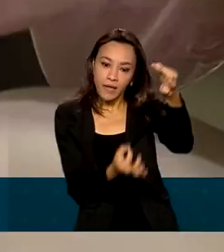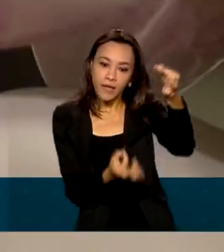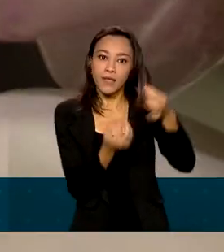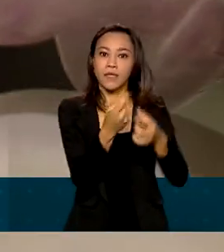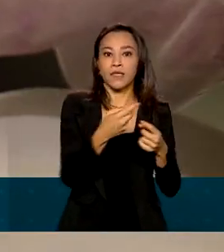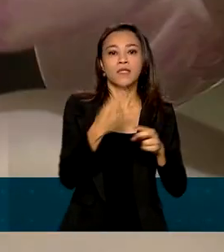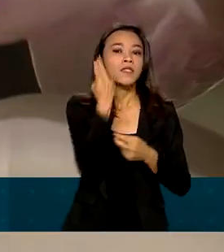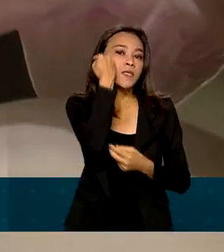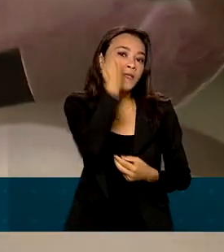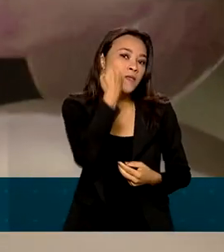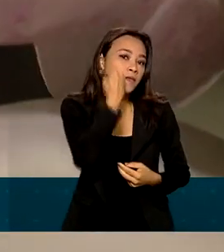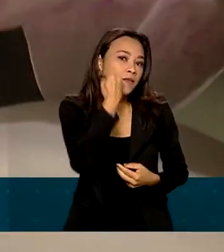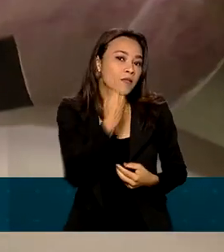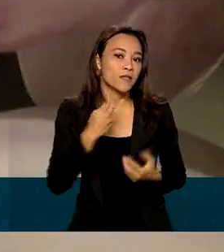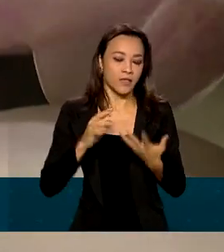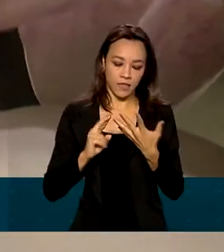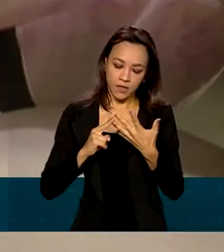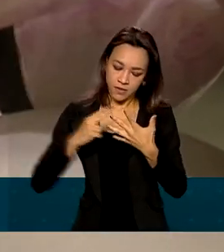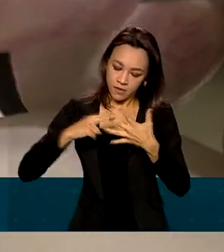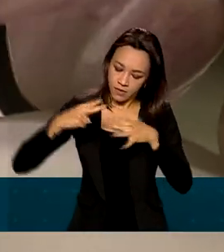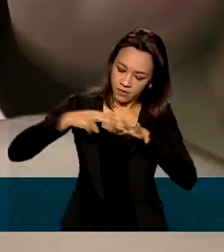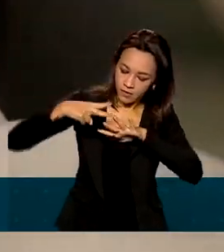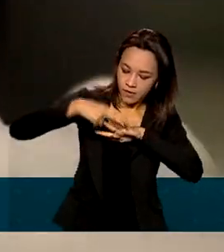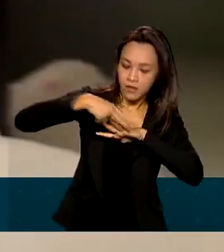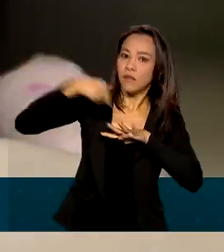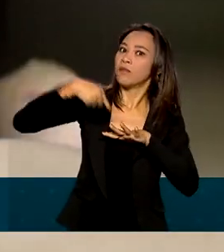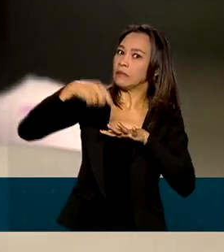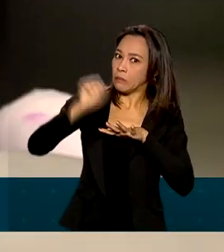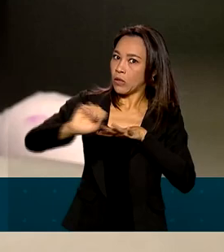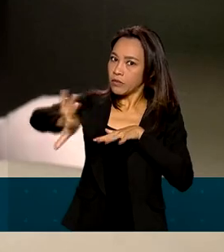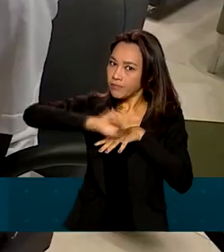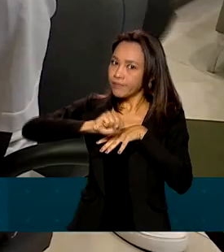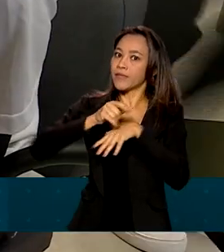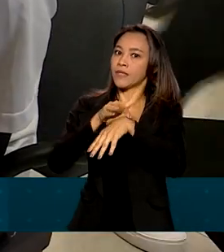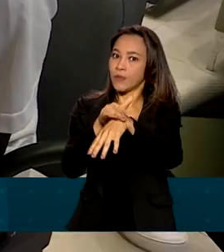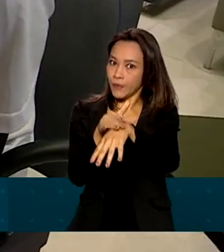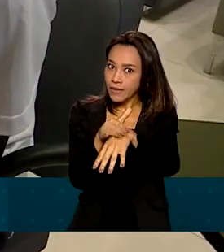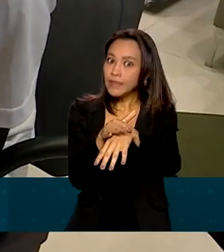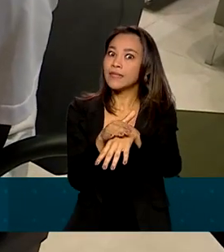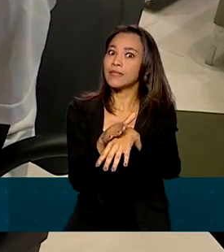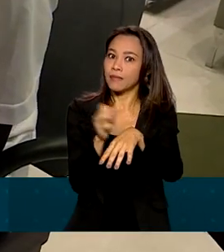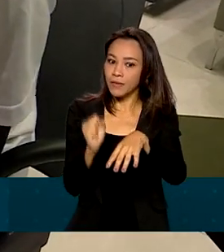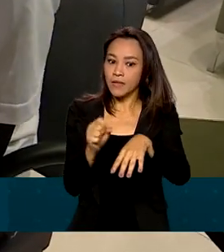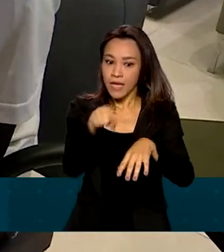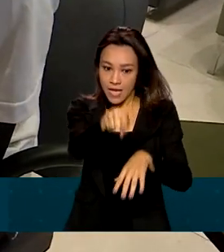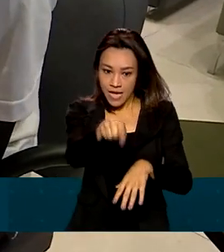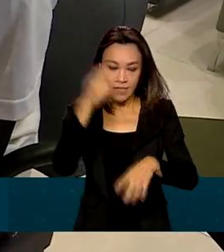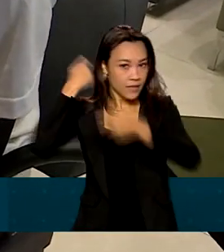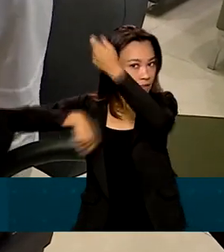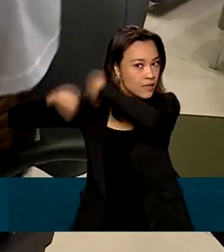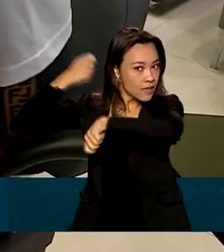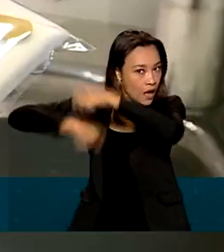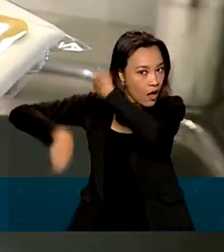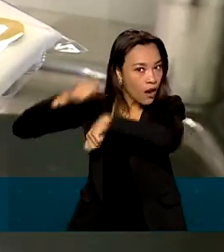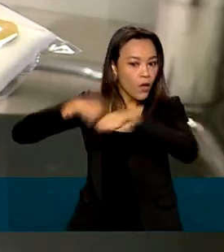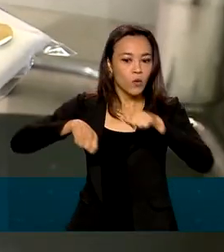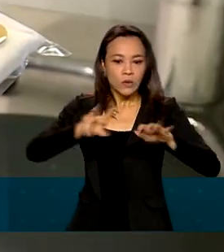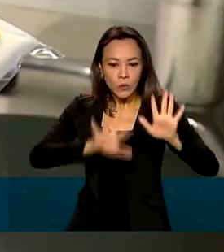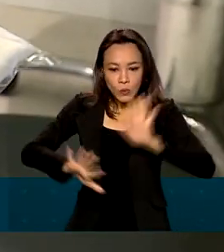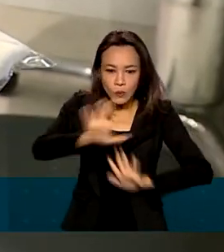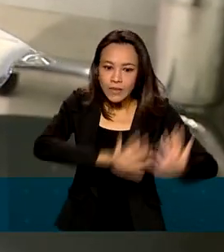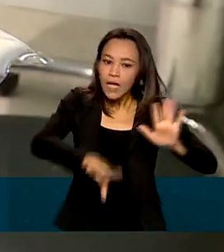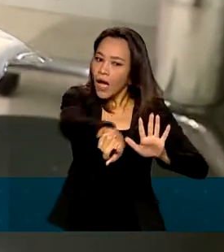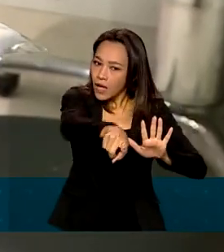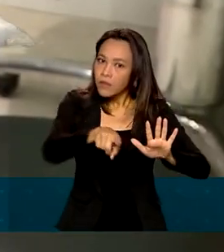de barbear e alicates de unha podem abrir o caminho para a doença este salão em Brasília toma todos os cuidados